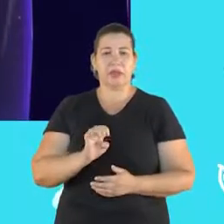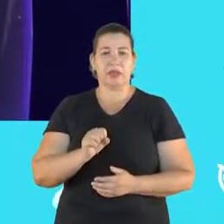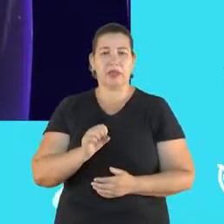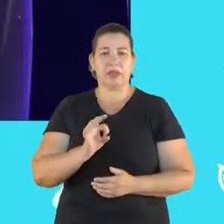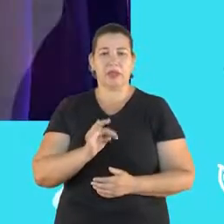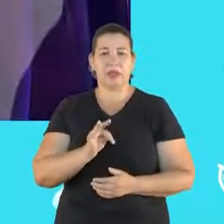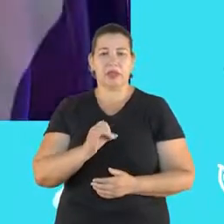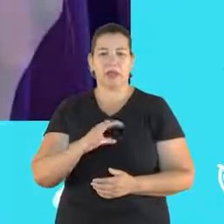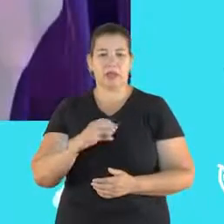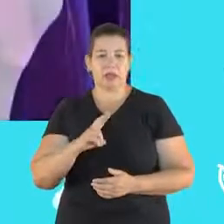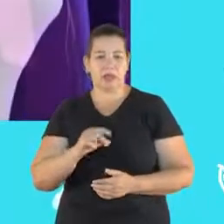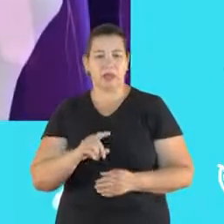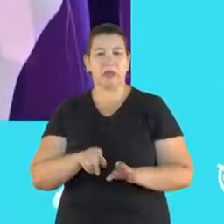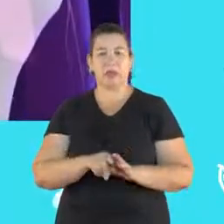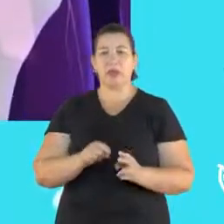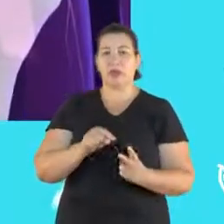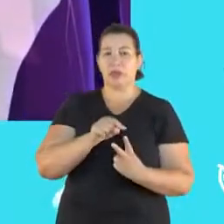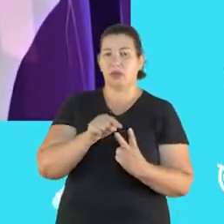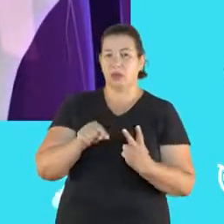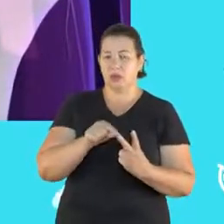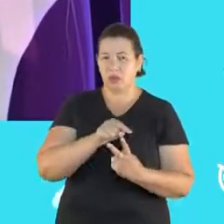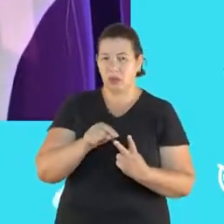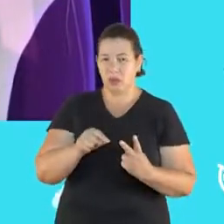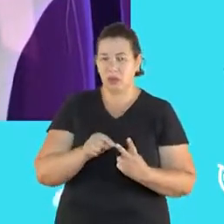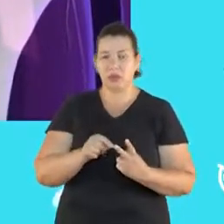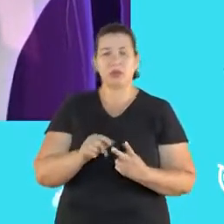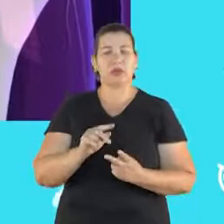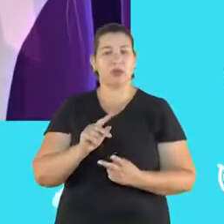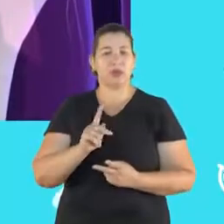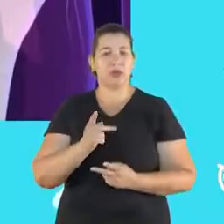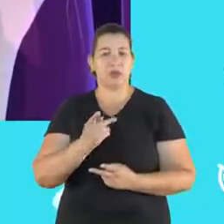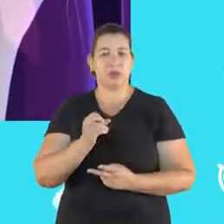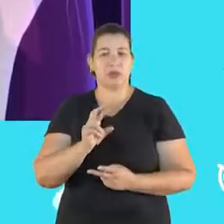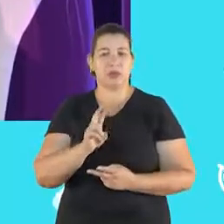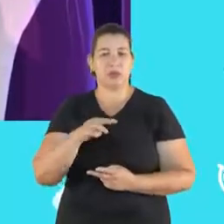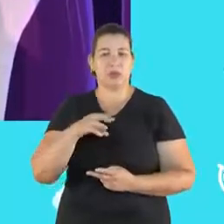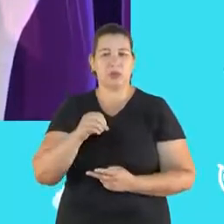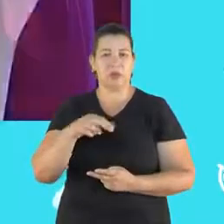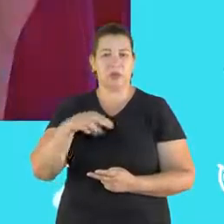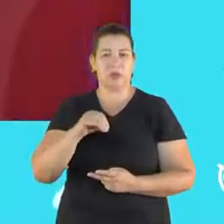produzem testosterona e espermatozoides, e os ovários estrógeno e óvulos.